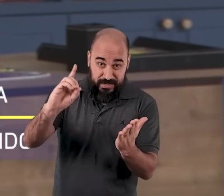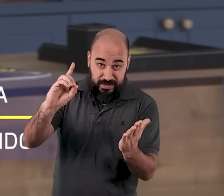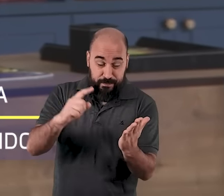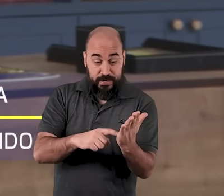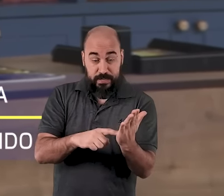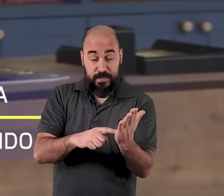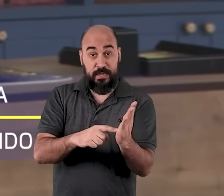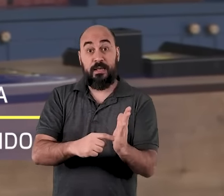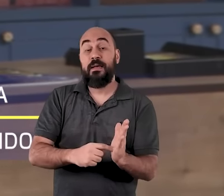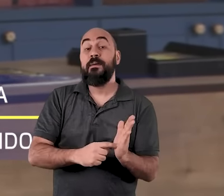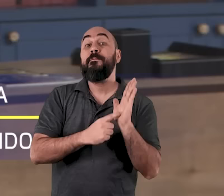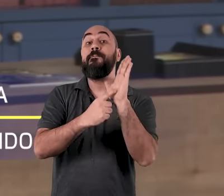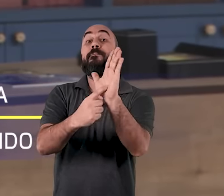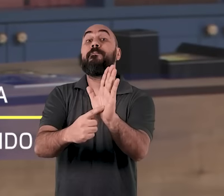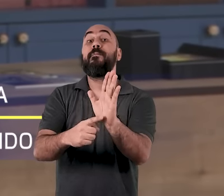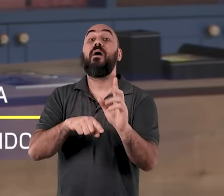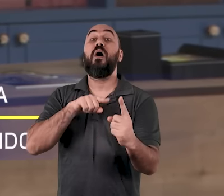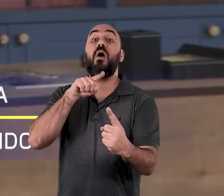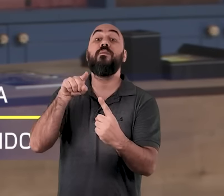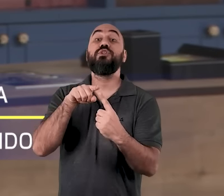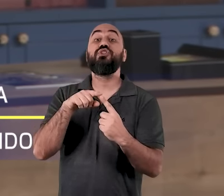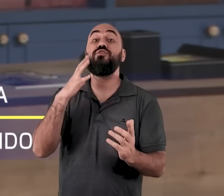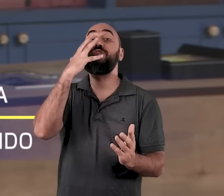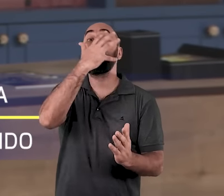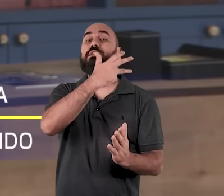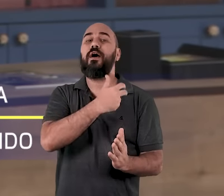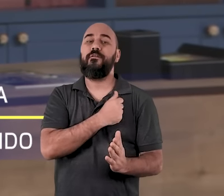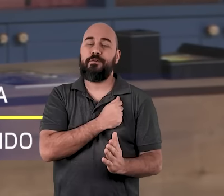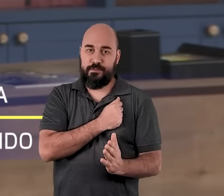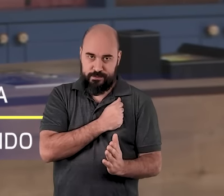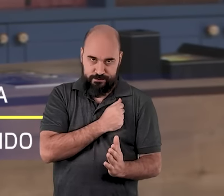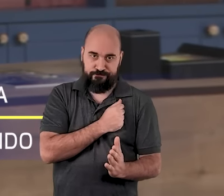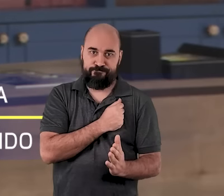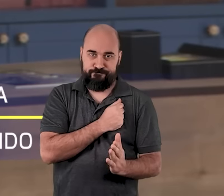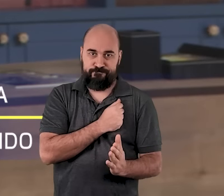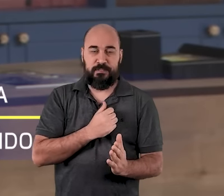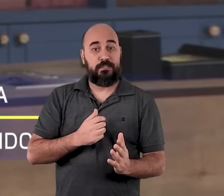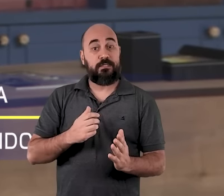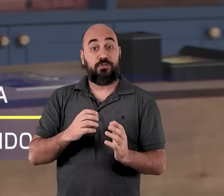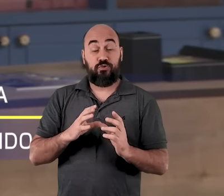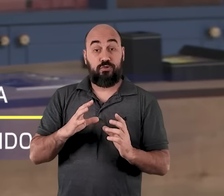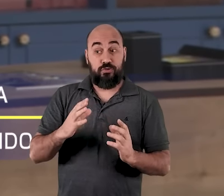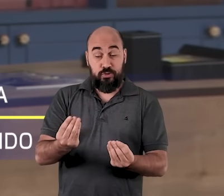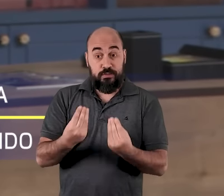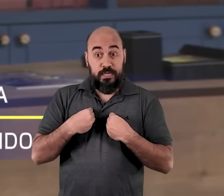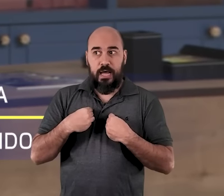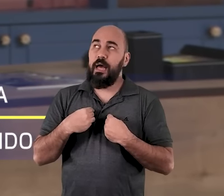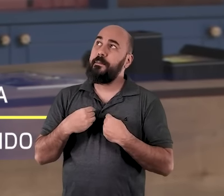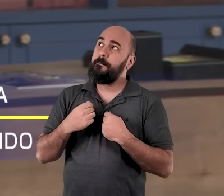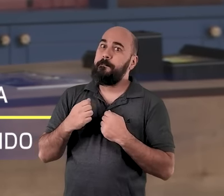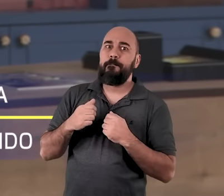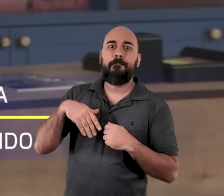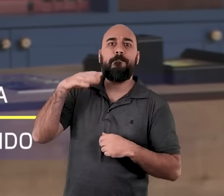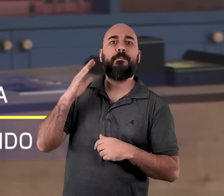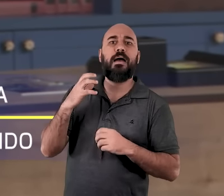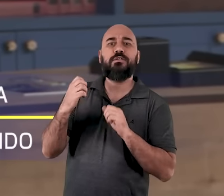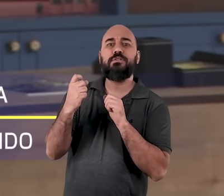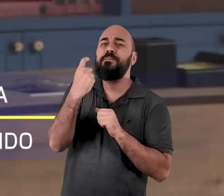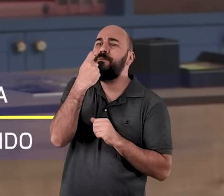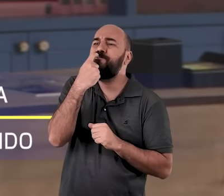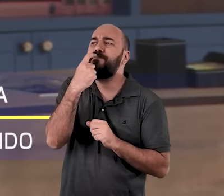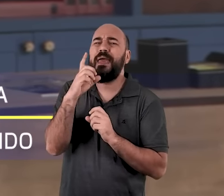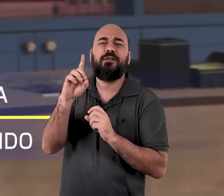têm como propósito nos salvar, nos santificar, nos aproximar de Deus. Mas quando